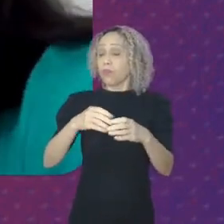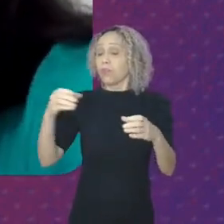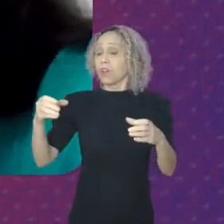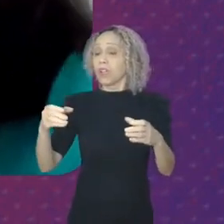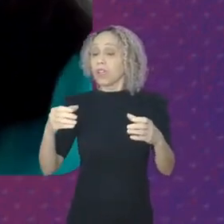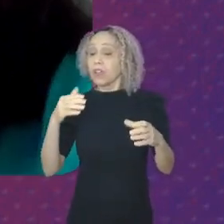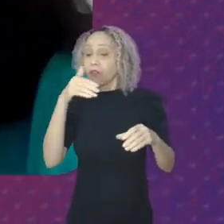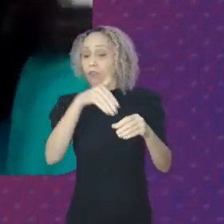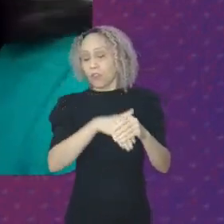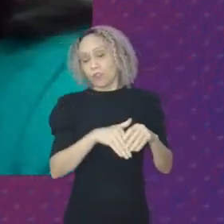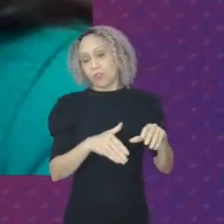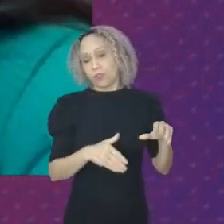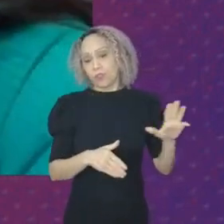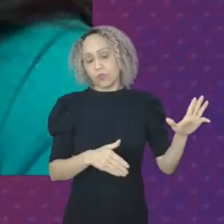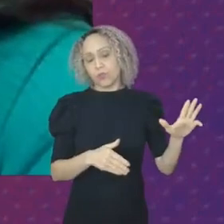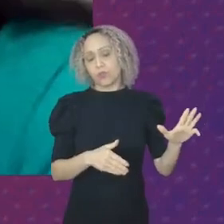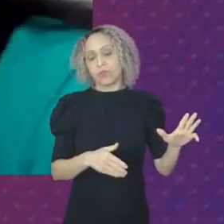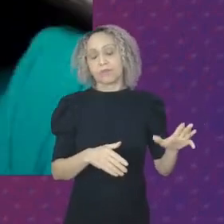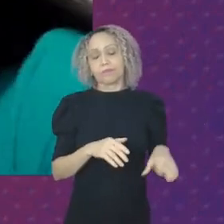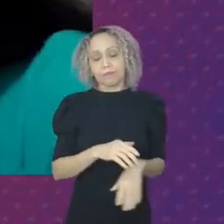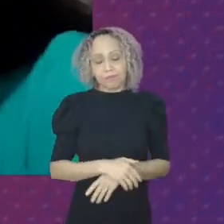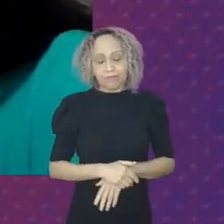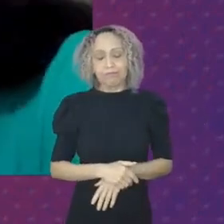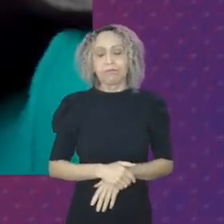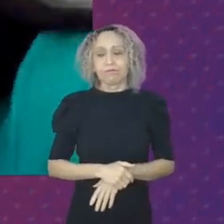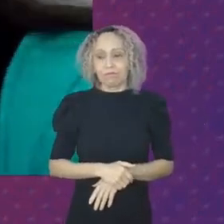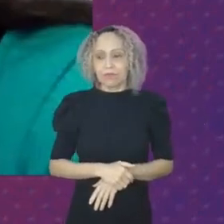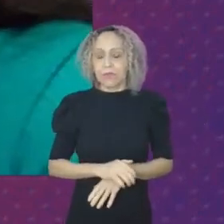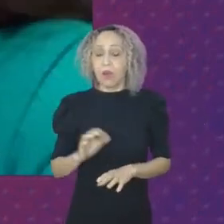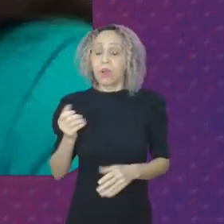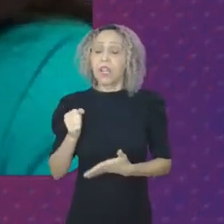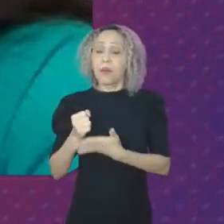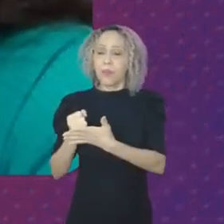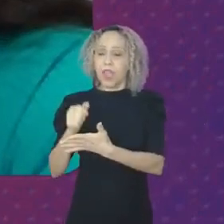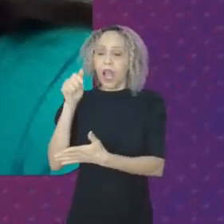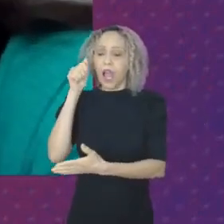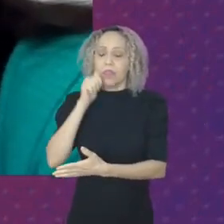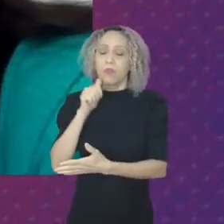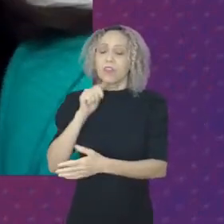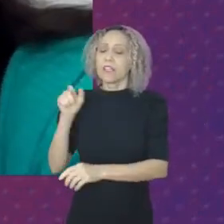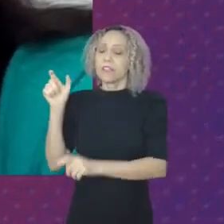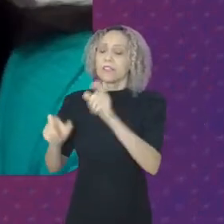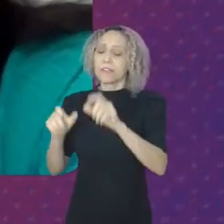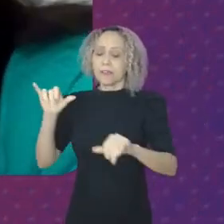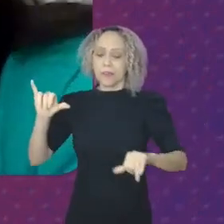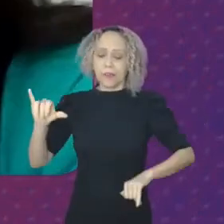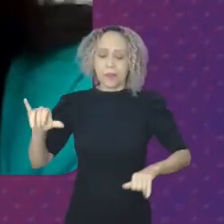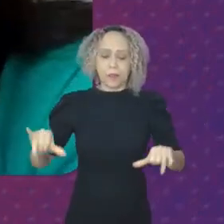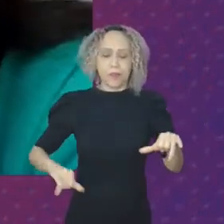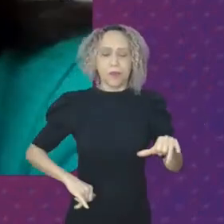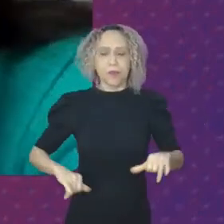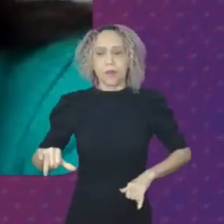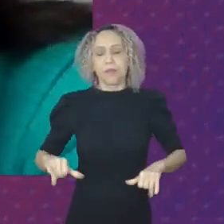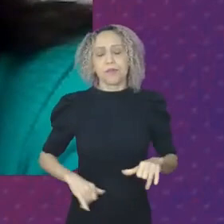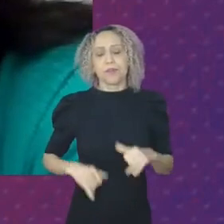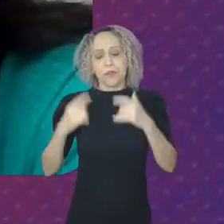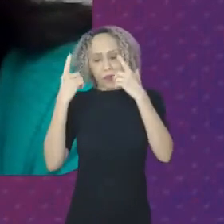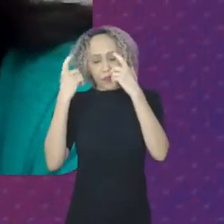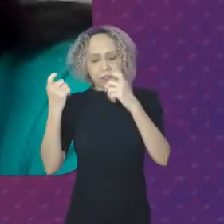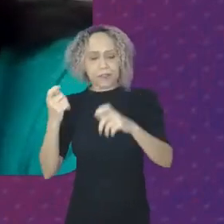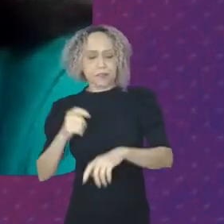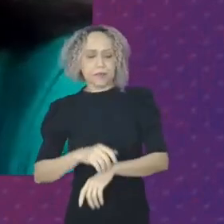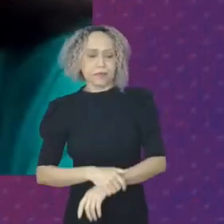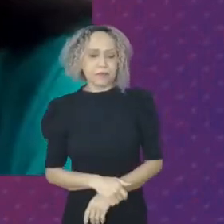e vem caminhando dessa forma, não só com a ministra, mas com os demais ministros do seu governo. Tanto que nós tivemos